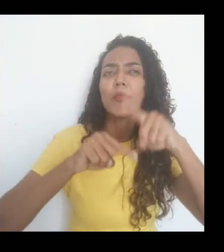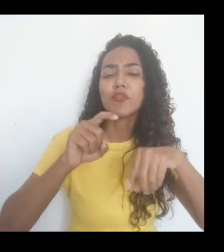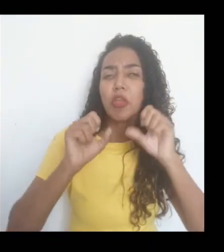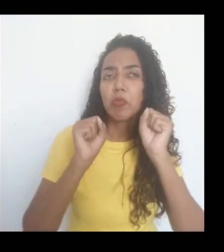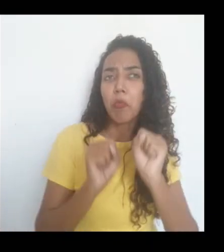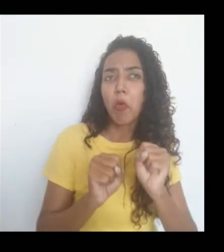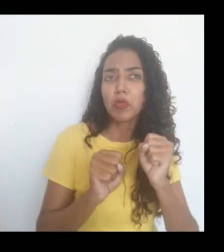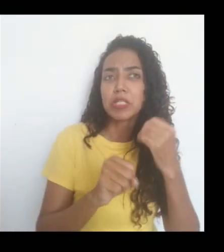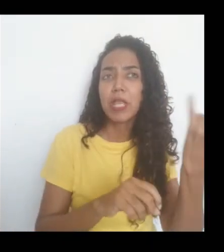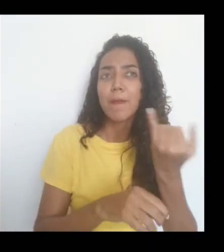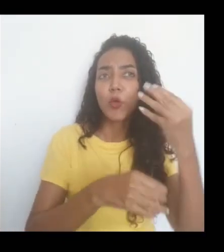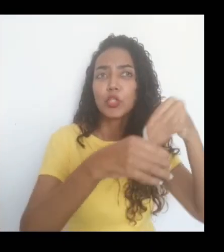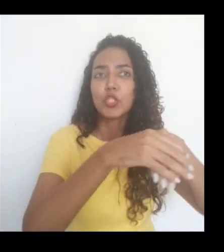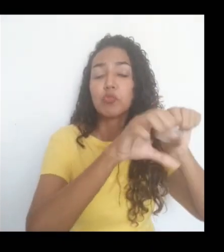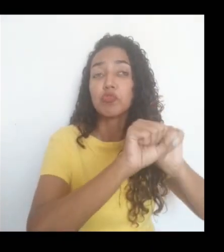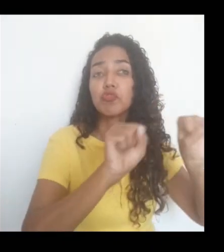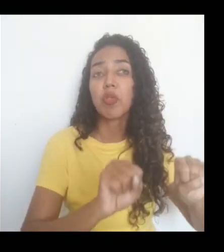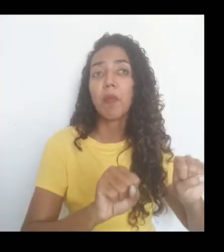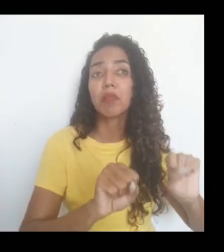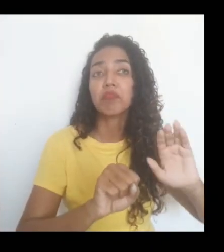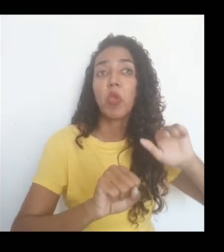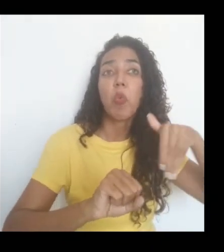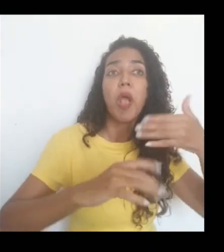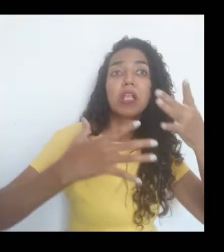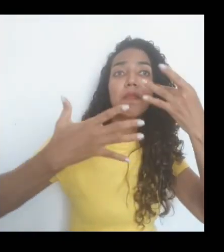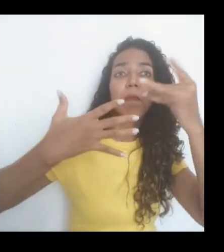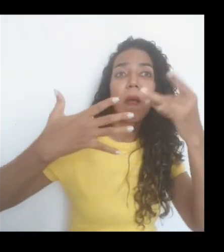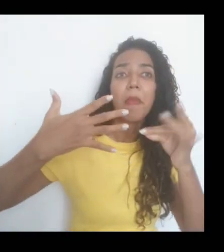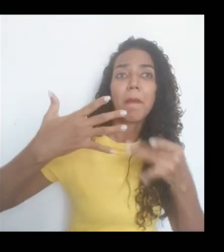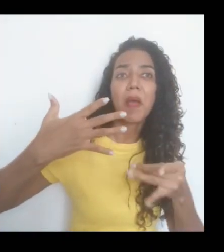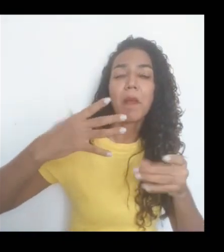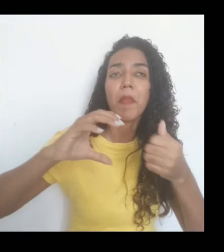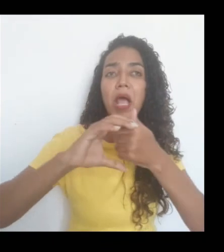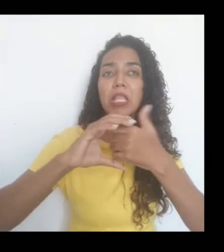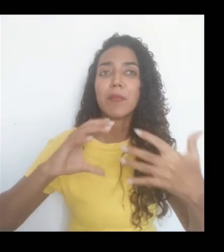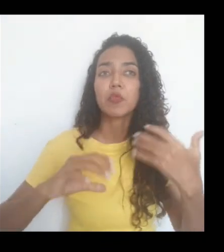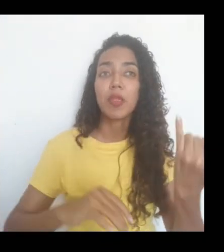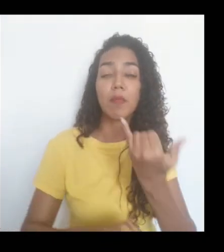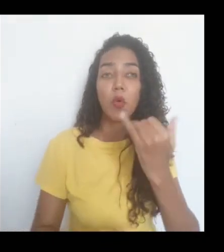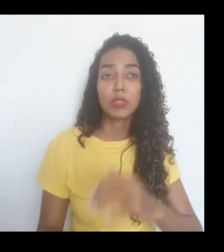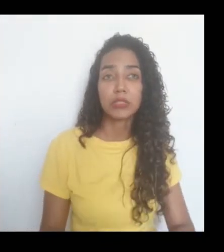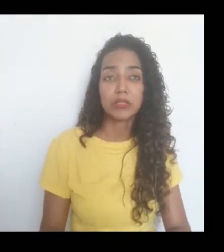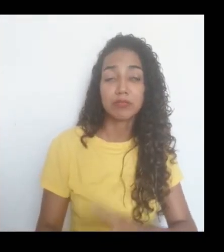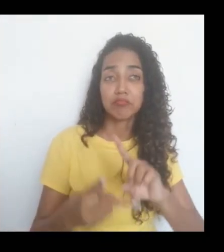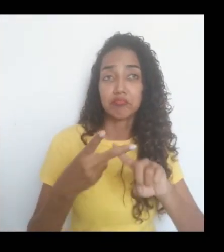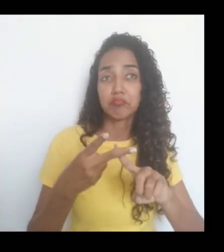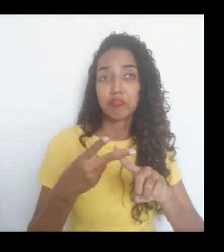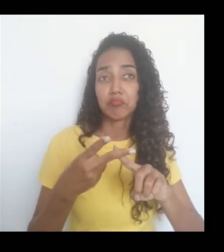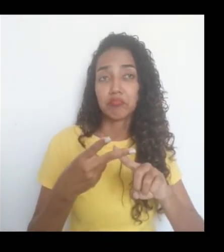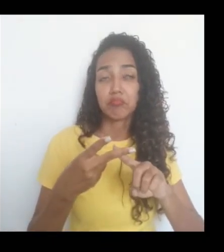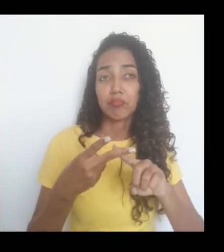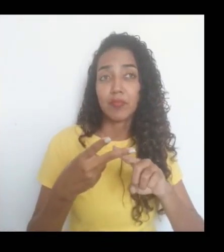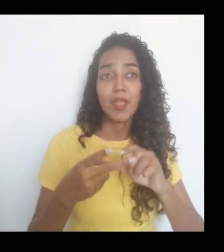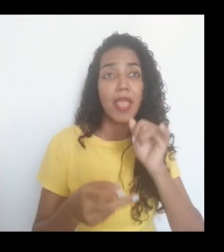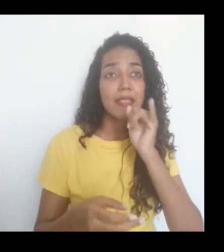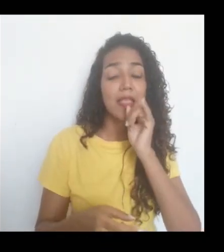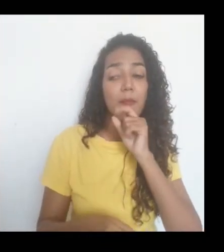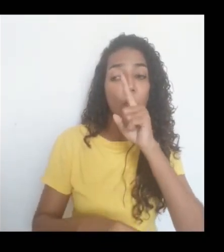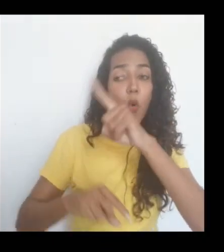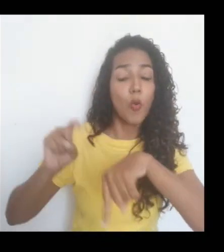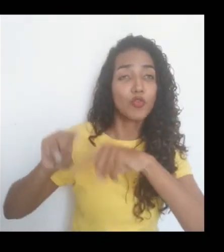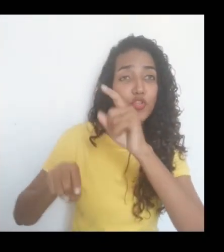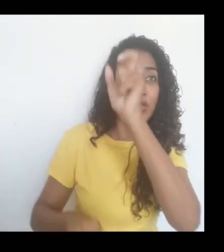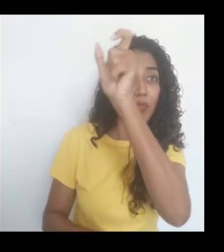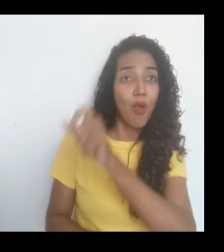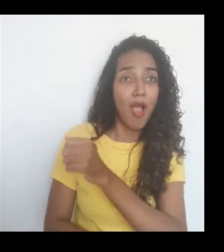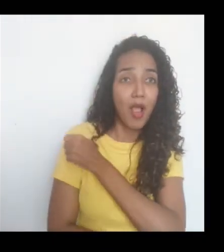preciso considerar, por exemplo, ter um objeto aluno? Eu preciso considerar tudo de um aluno? Muito provavelmente não.